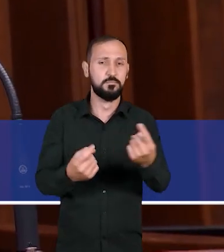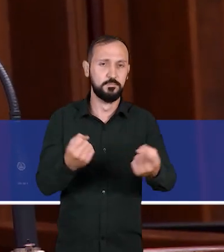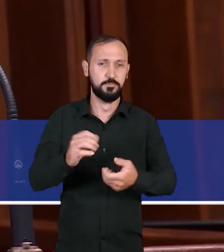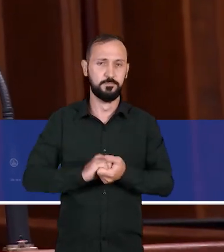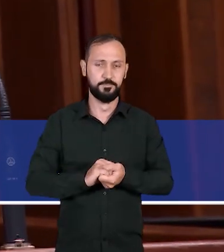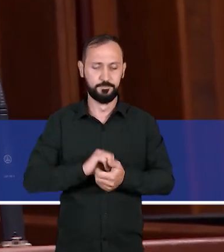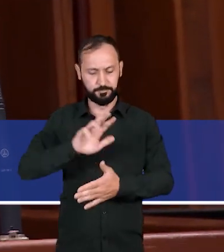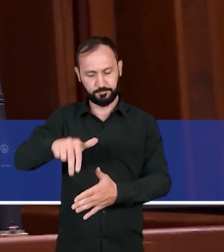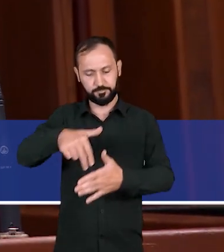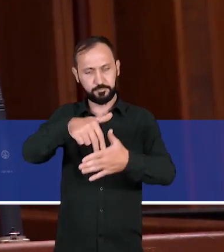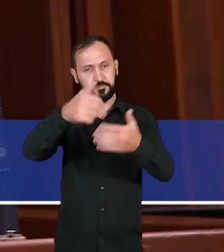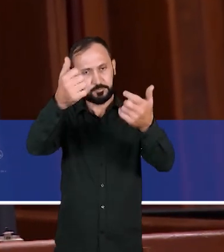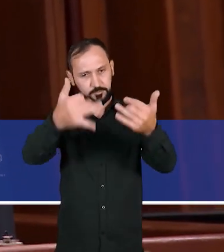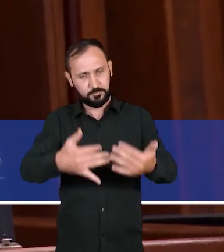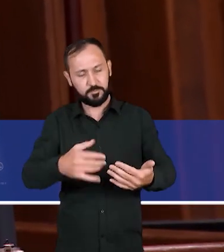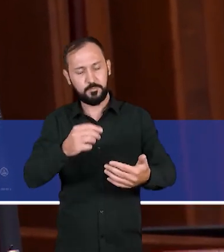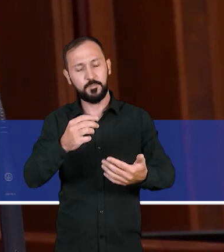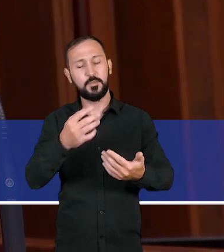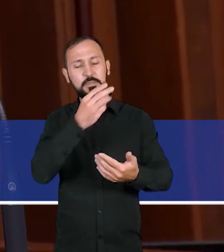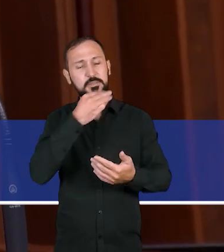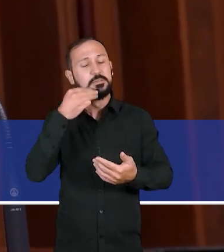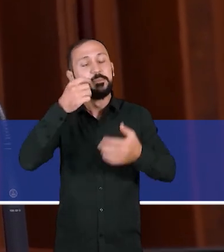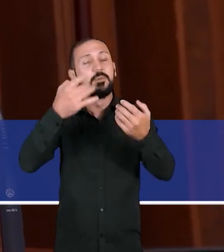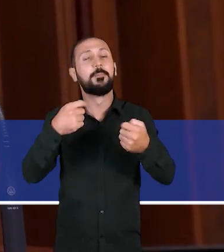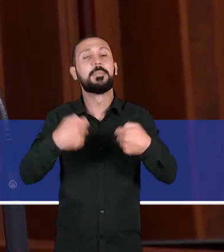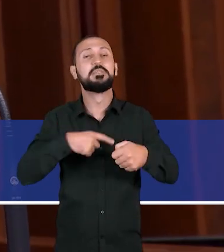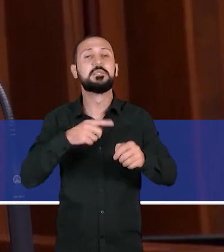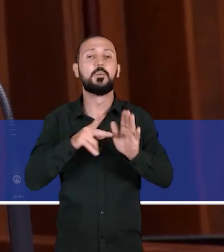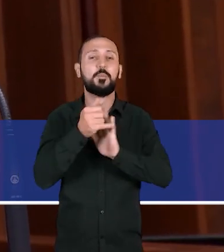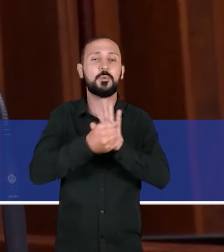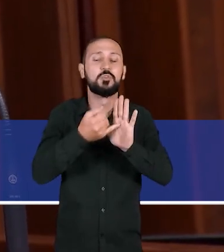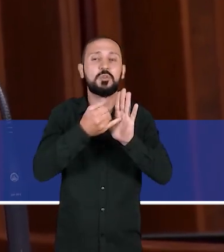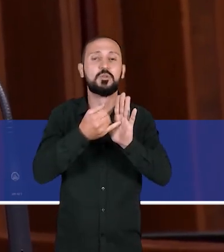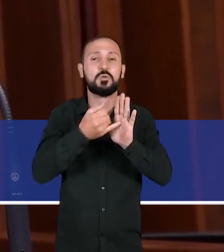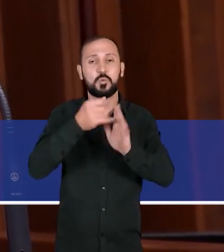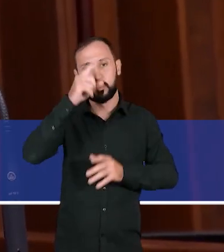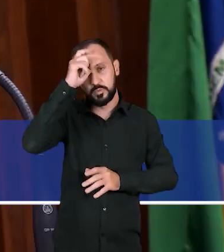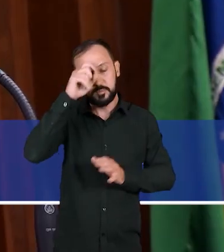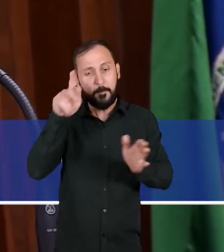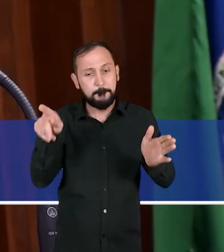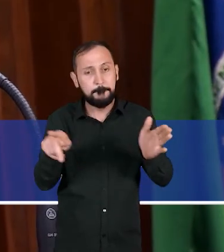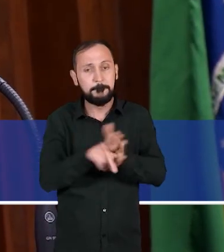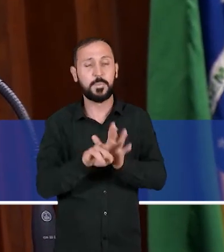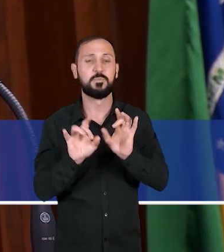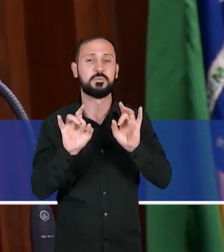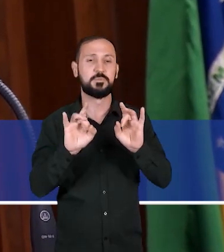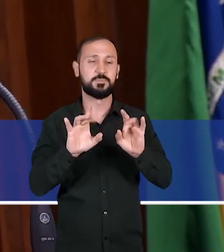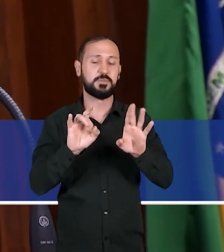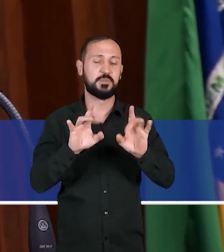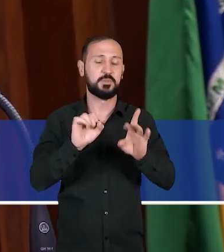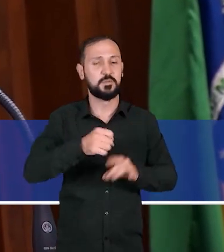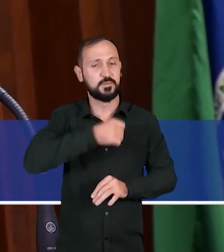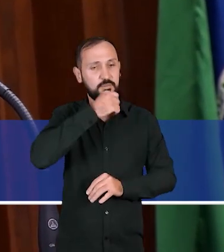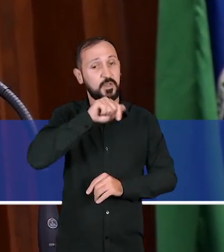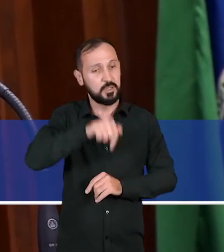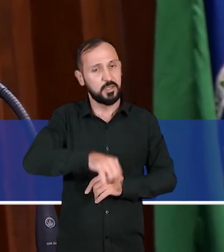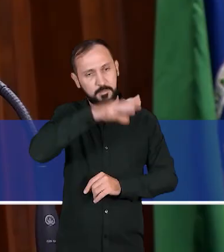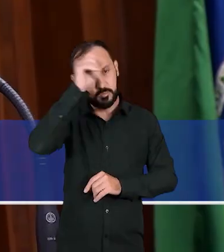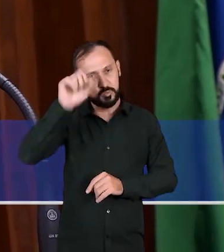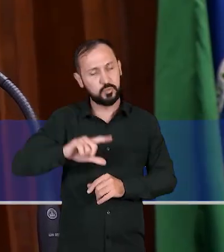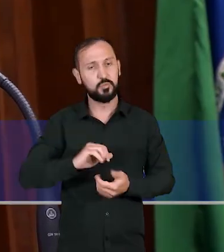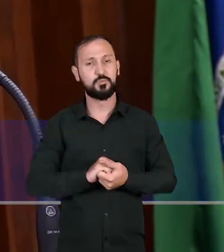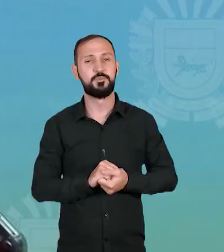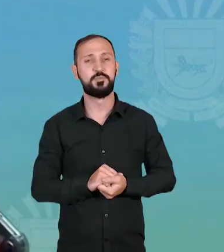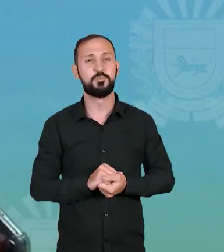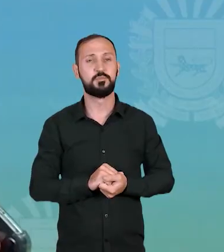Marçal citou durante seu pronunciamento ter um projeto destinado à criação de um hospital para atendimento especializado de idosos em Mato